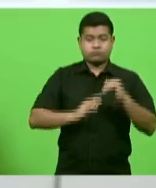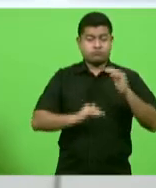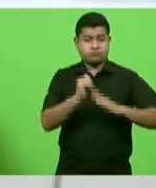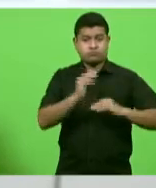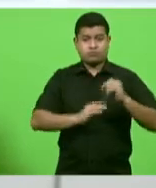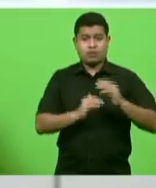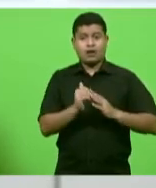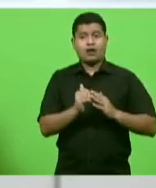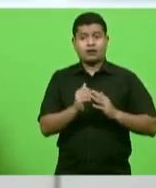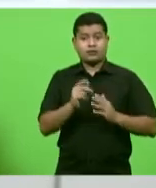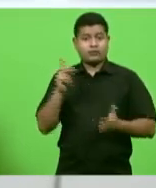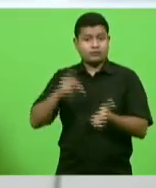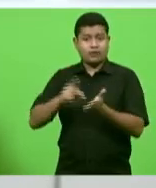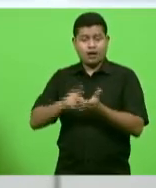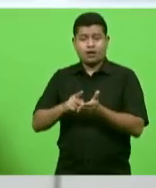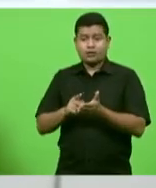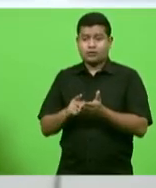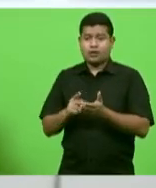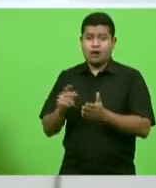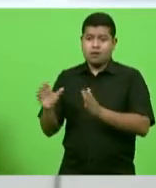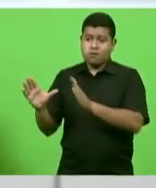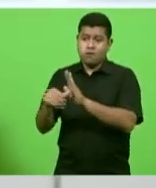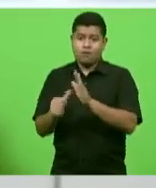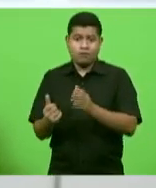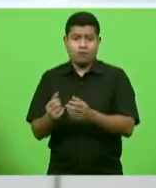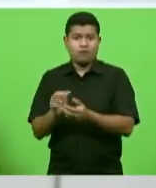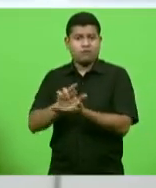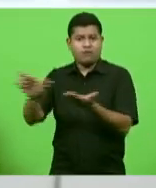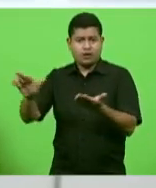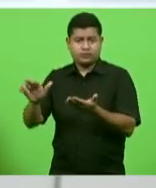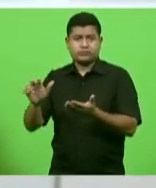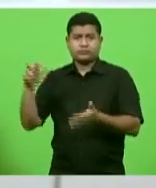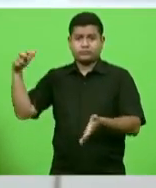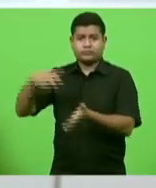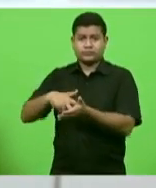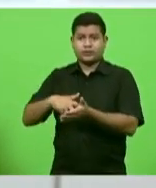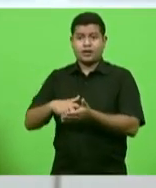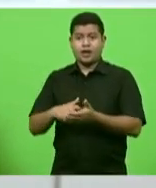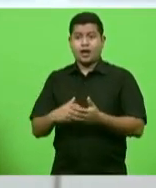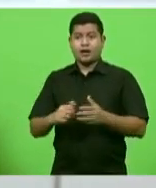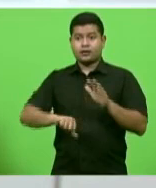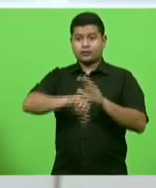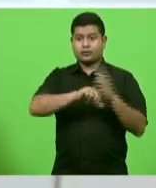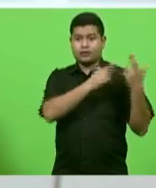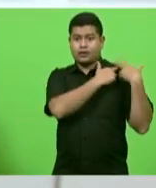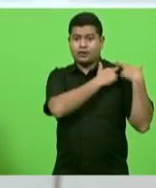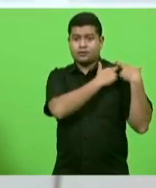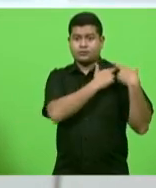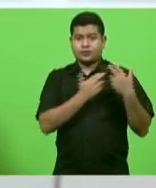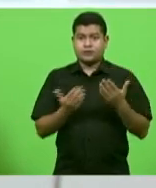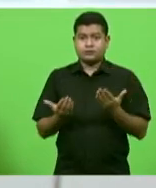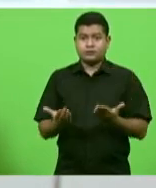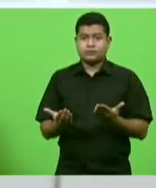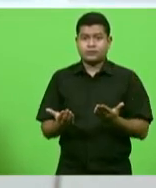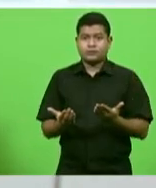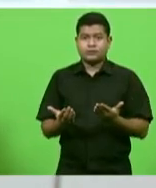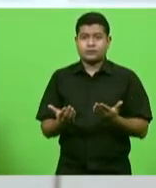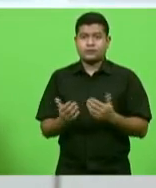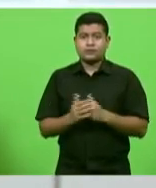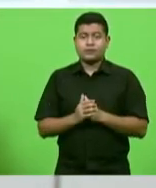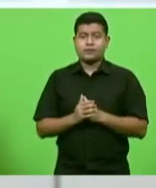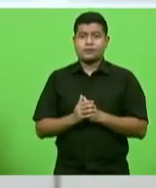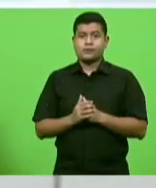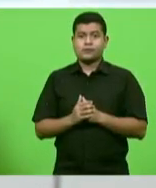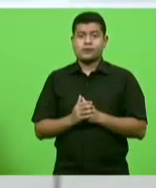são criminal e o crime de responsabilidade não acarreta sanção criminal mas